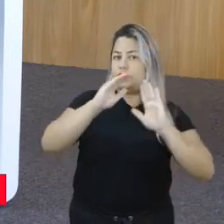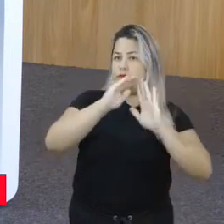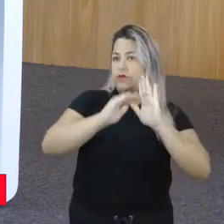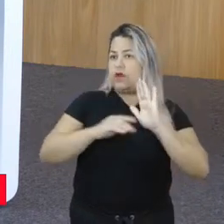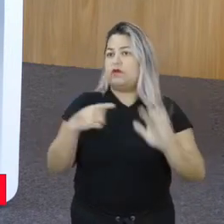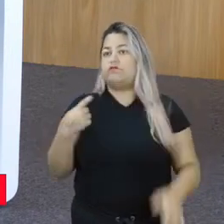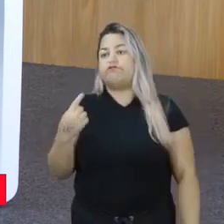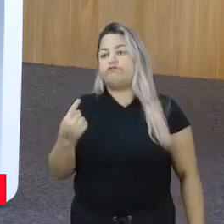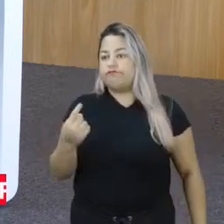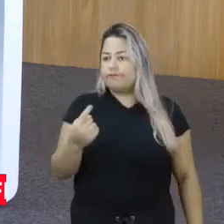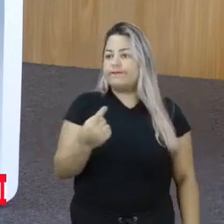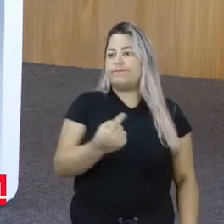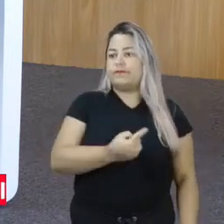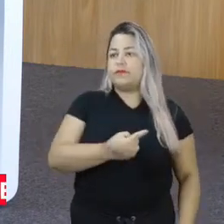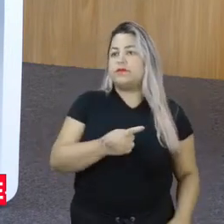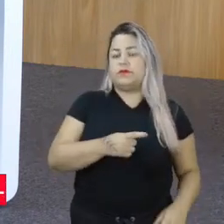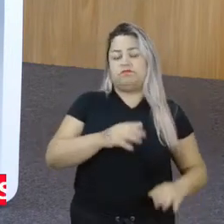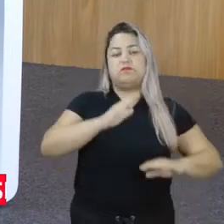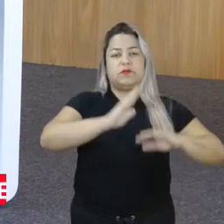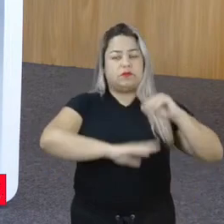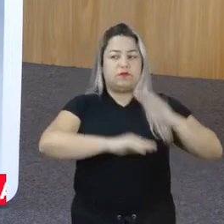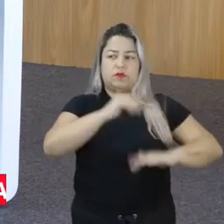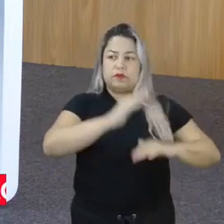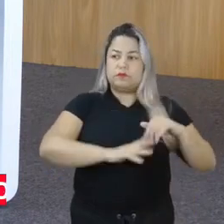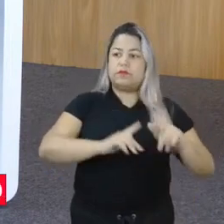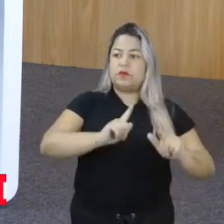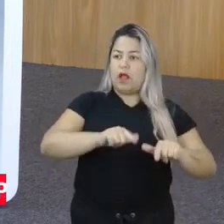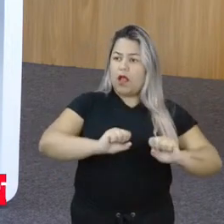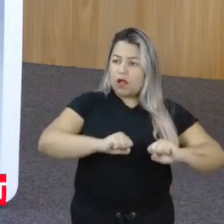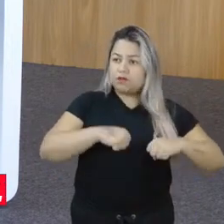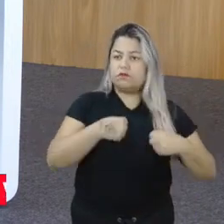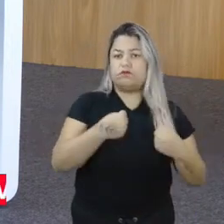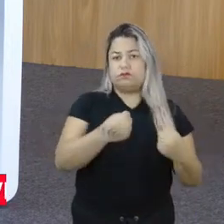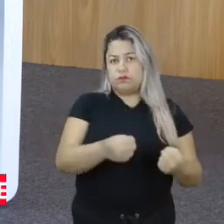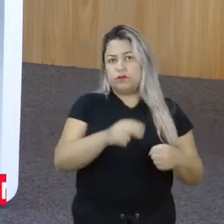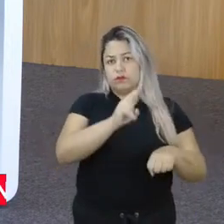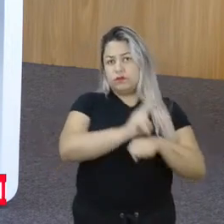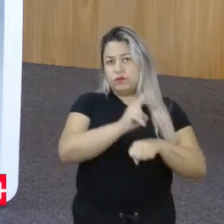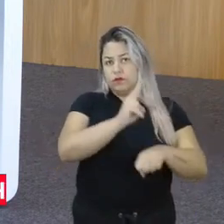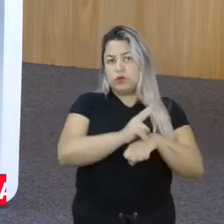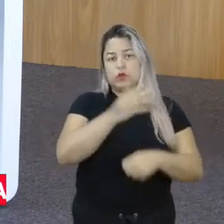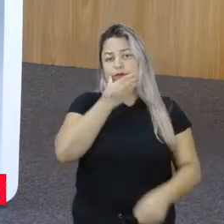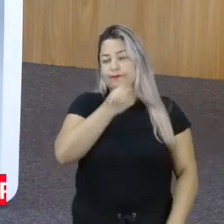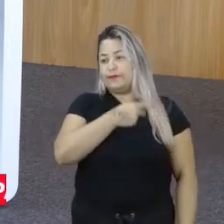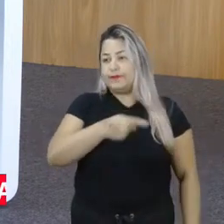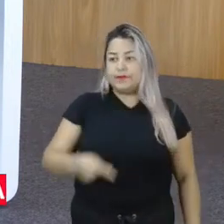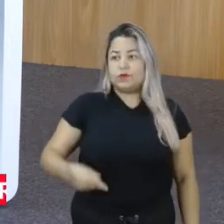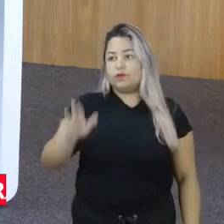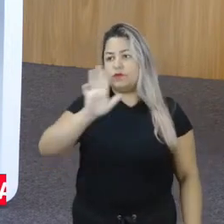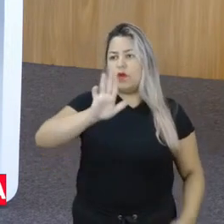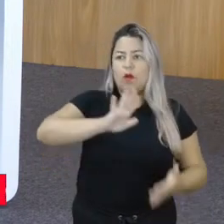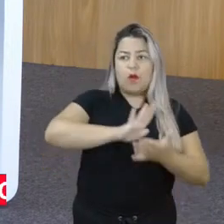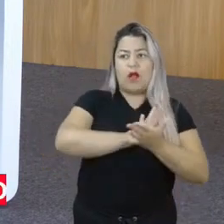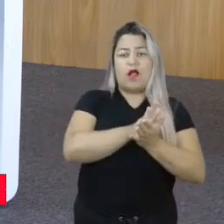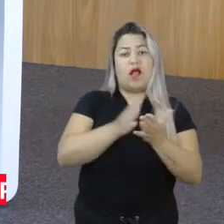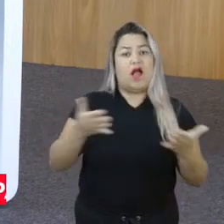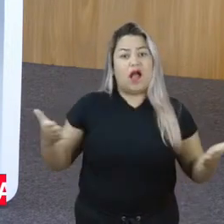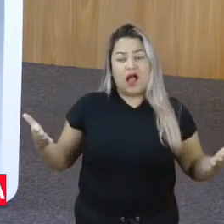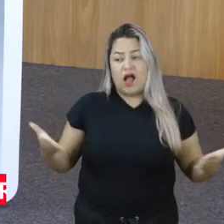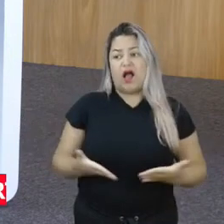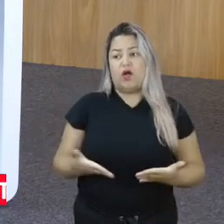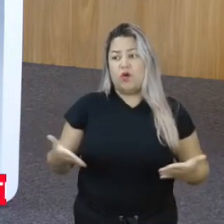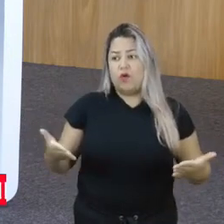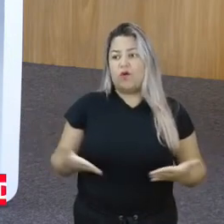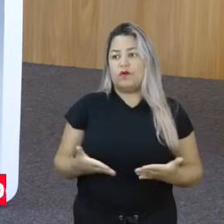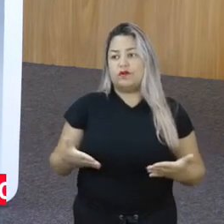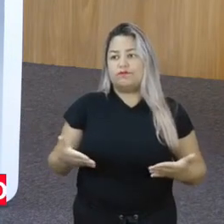diplomacia tem atuado fortemente, para defender as afirmações do presidente Lula sobre o massacre que acontece agora, nesse